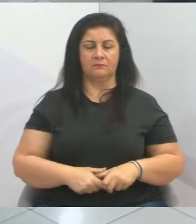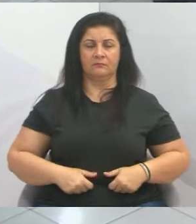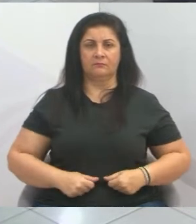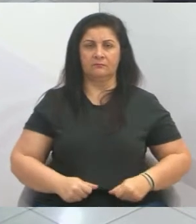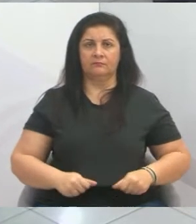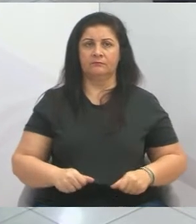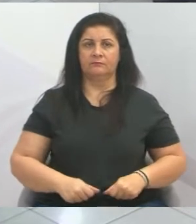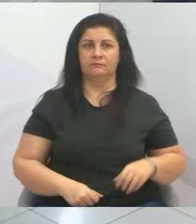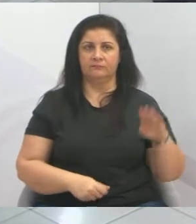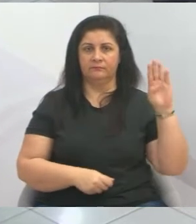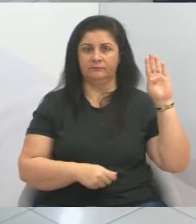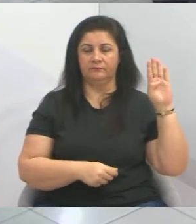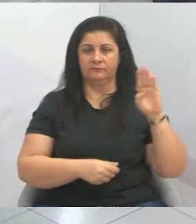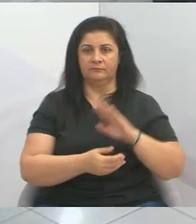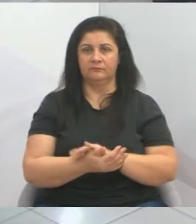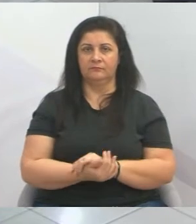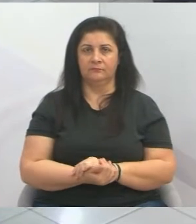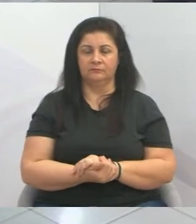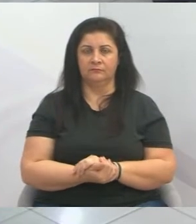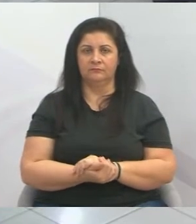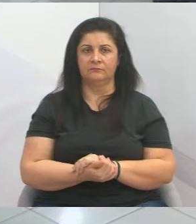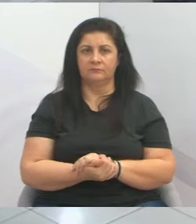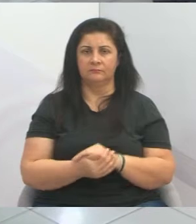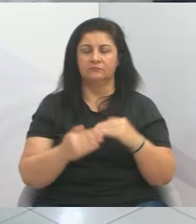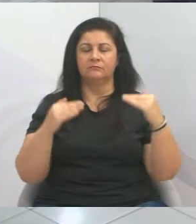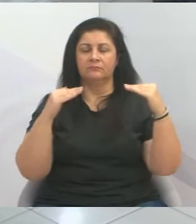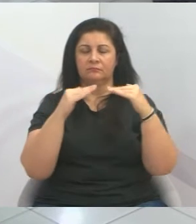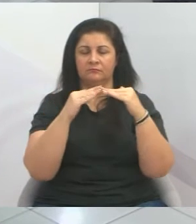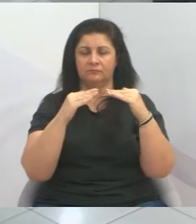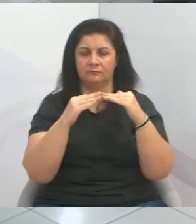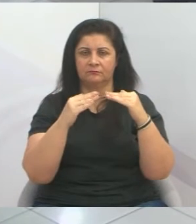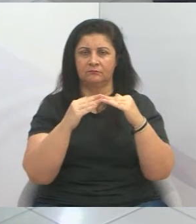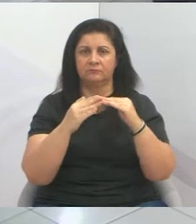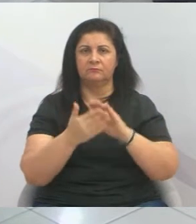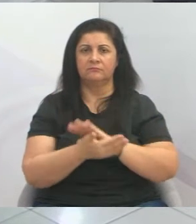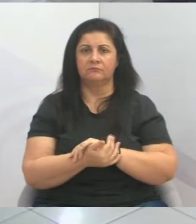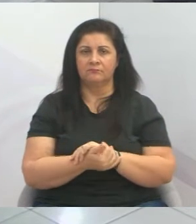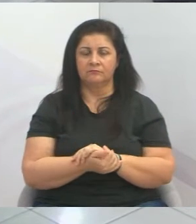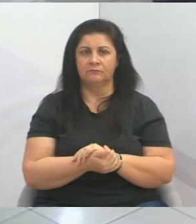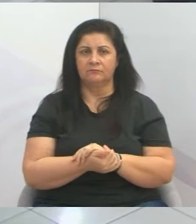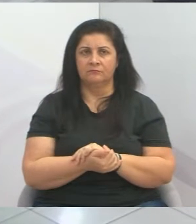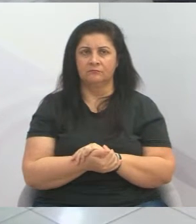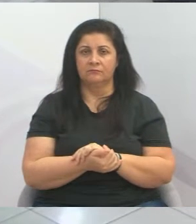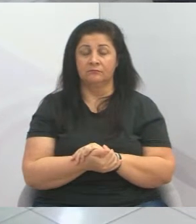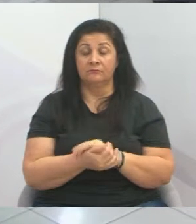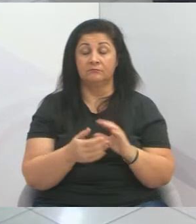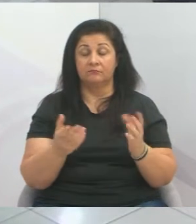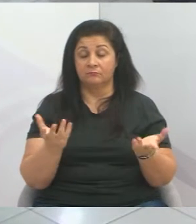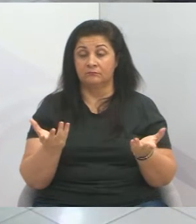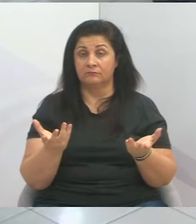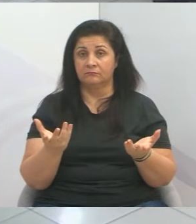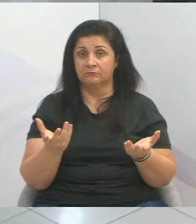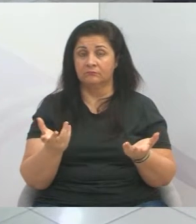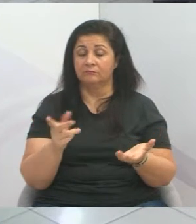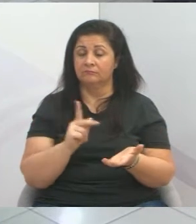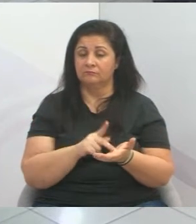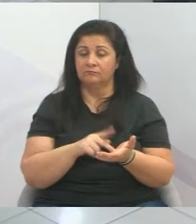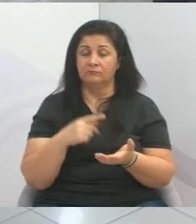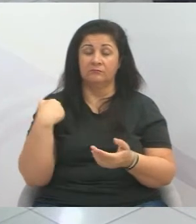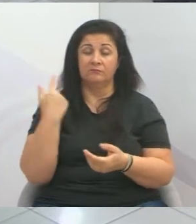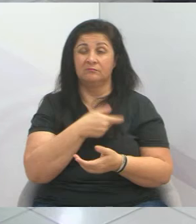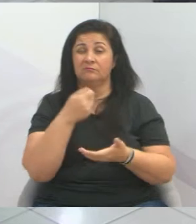Eu também quero aqui contribuir com o vereador Valmir dizer que estou favorável e essa é uma realidade que a gente cobra